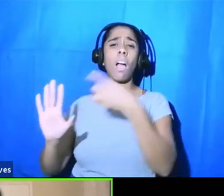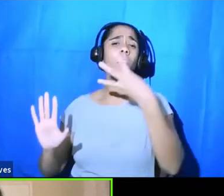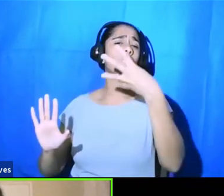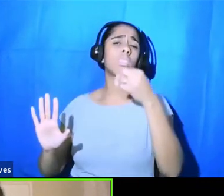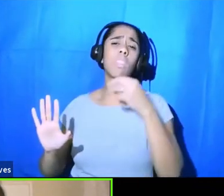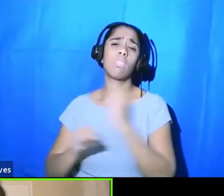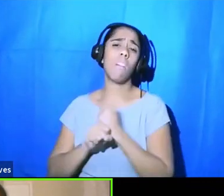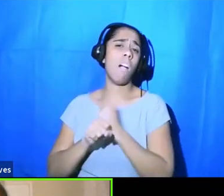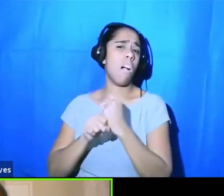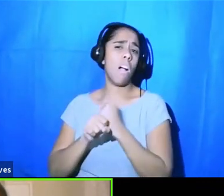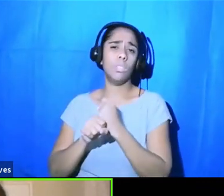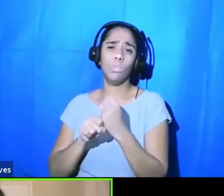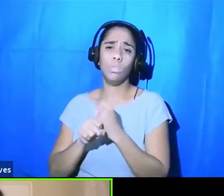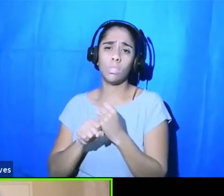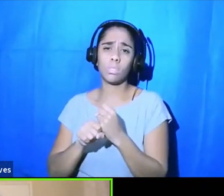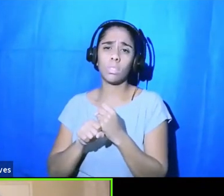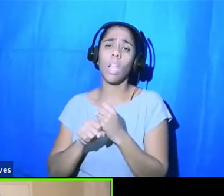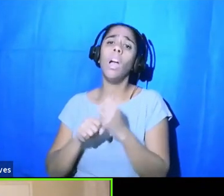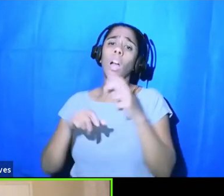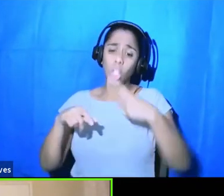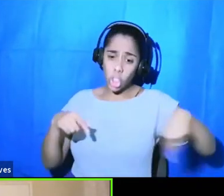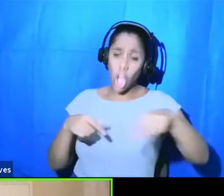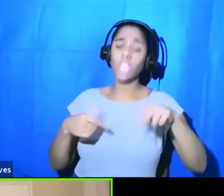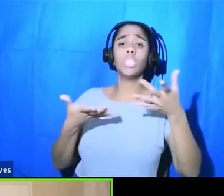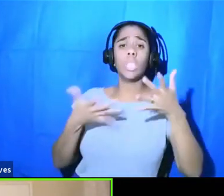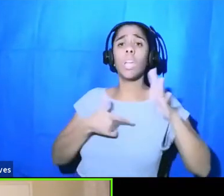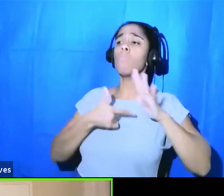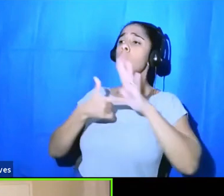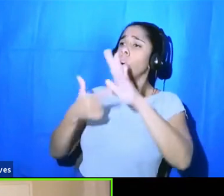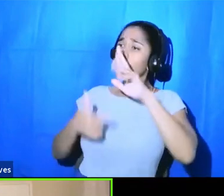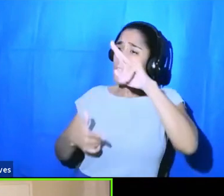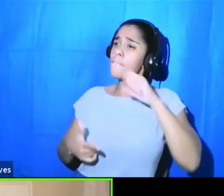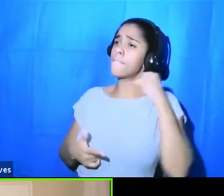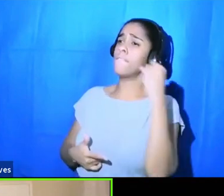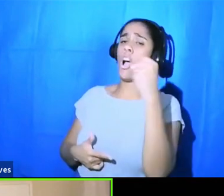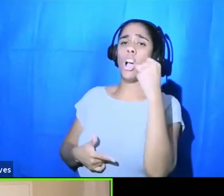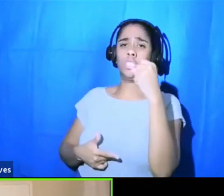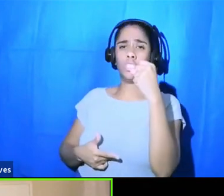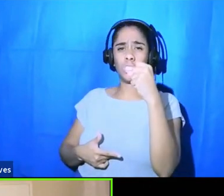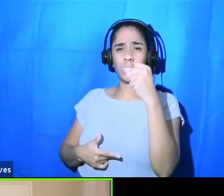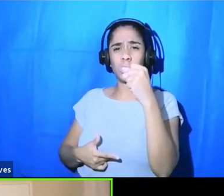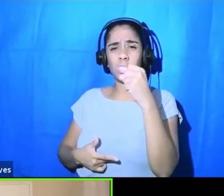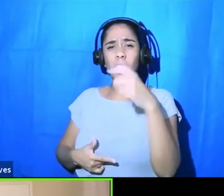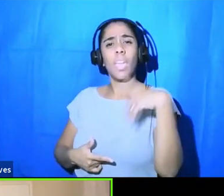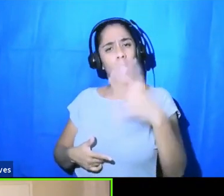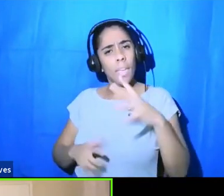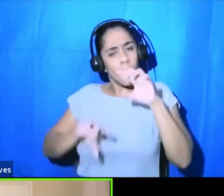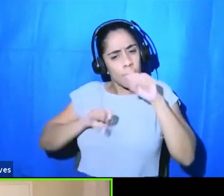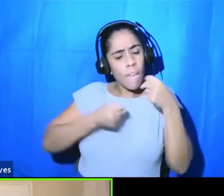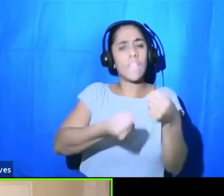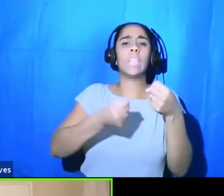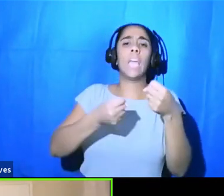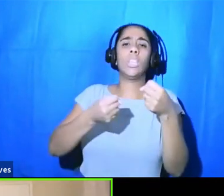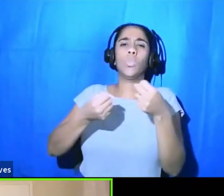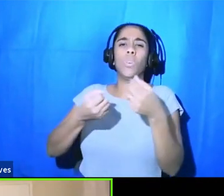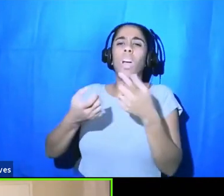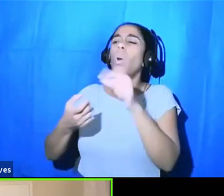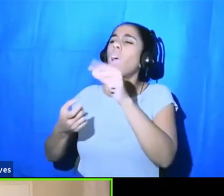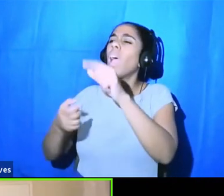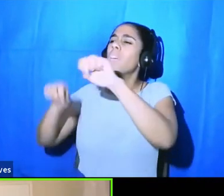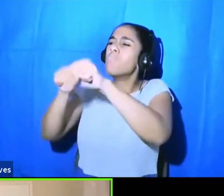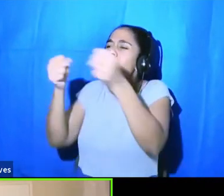a precarização da vida, defendendo orientações propias desde a luta social, desde a calle,